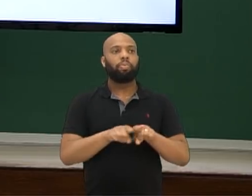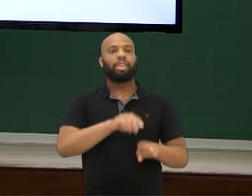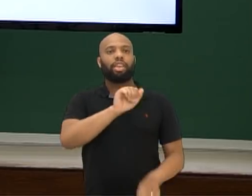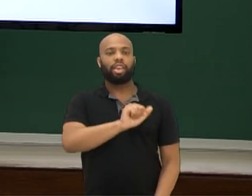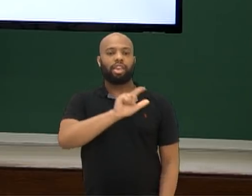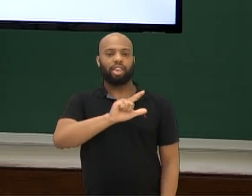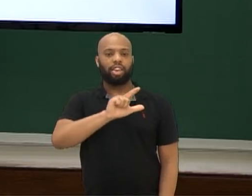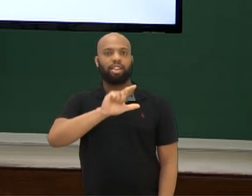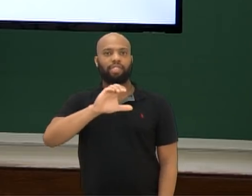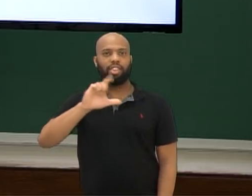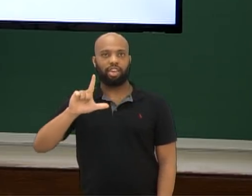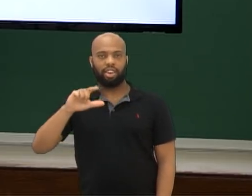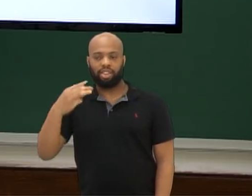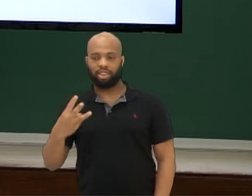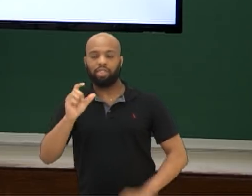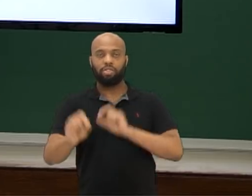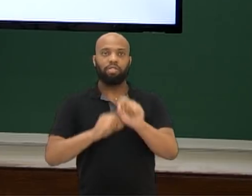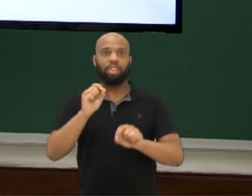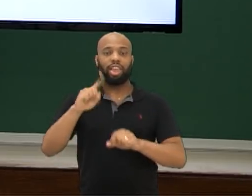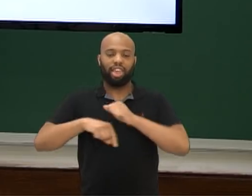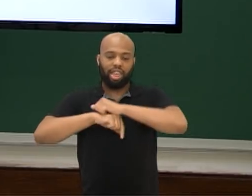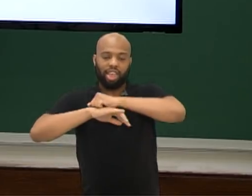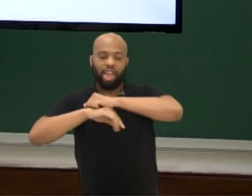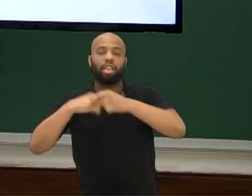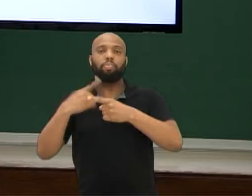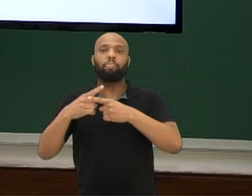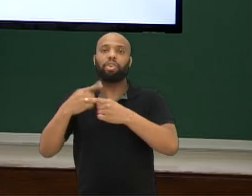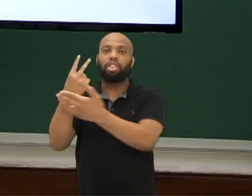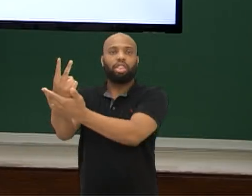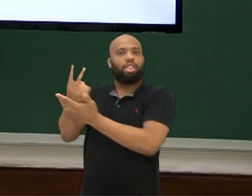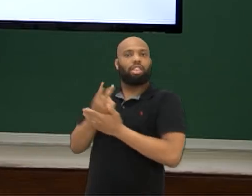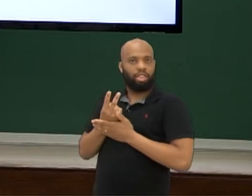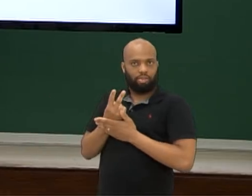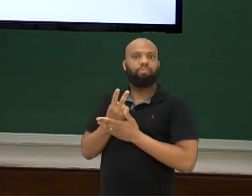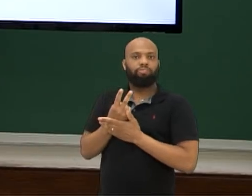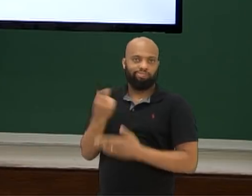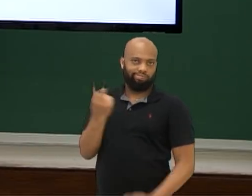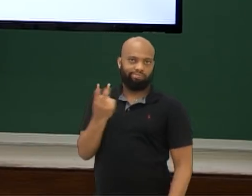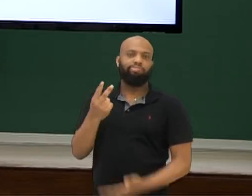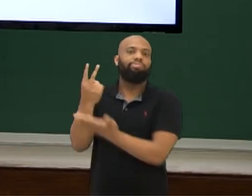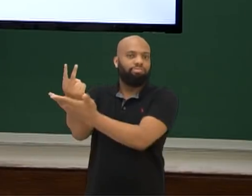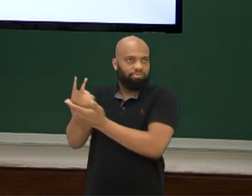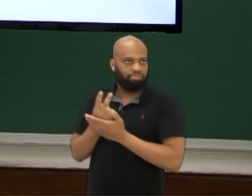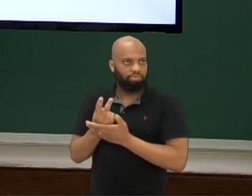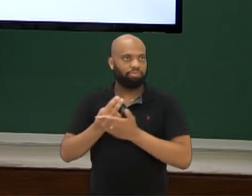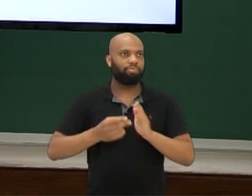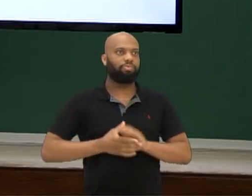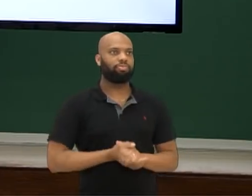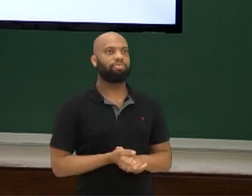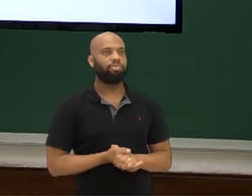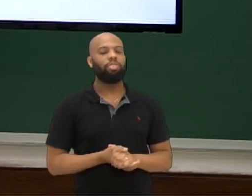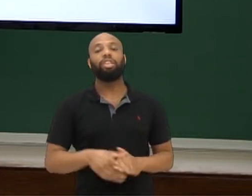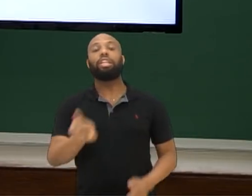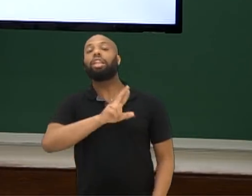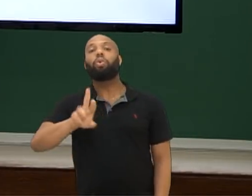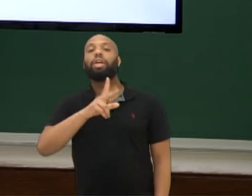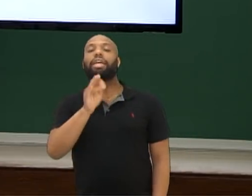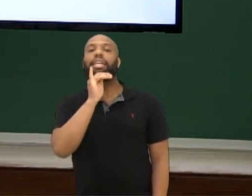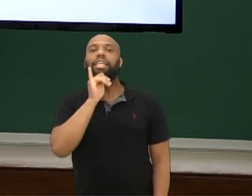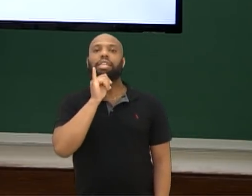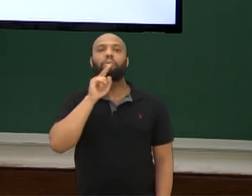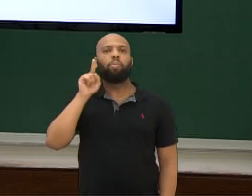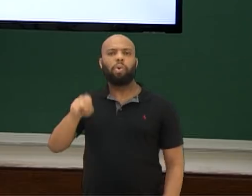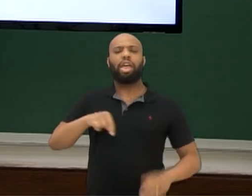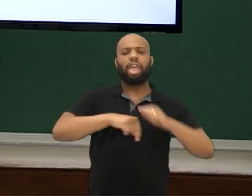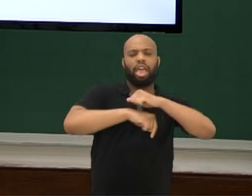meu ácido porque ele está recebendo, então, o meu par eletrônico. Tá? Eu não estou falando que a substância